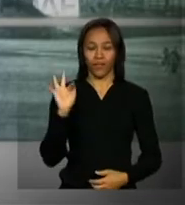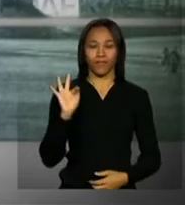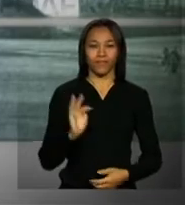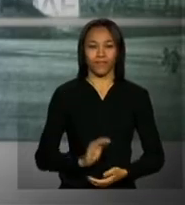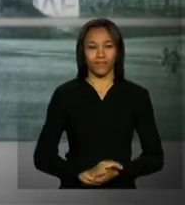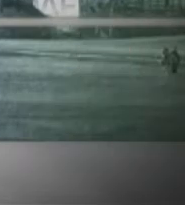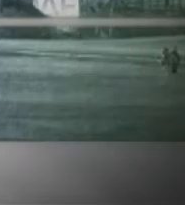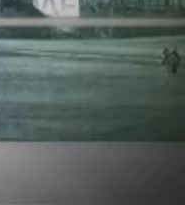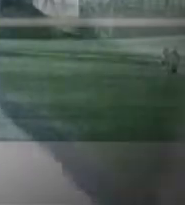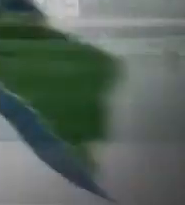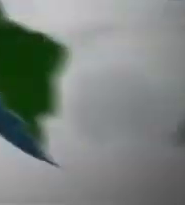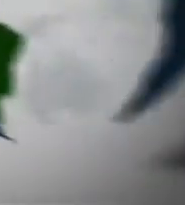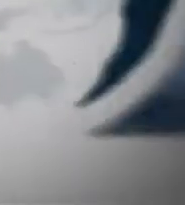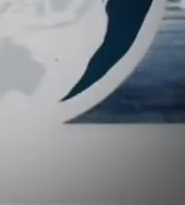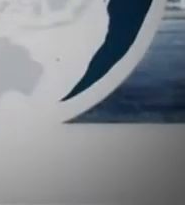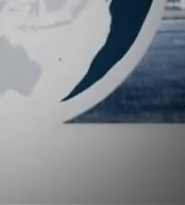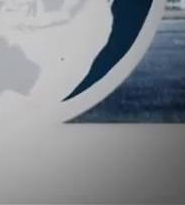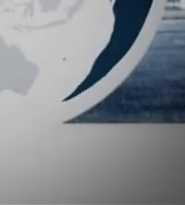Federal